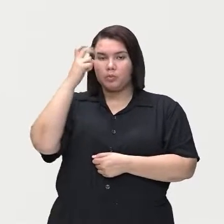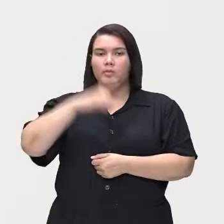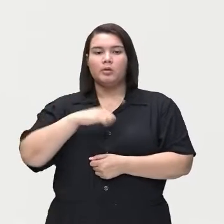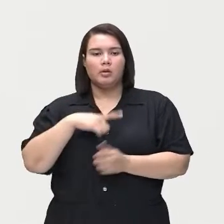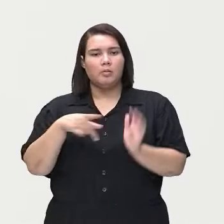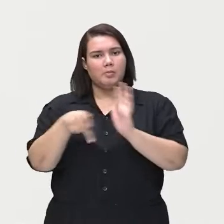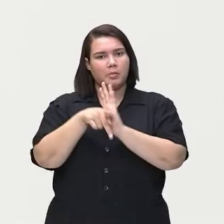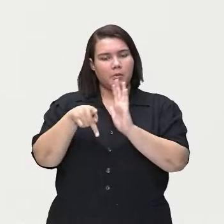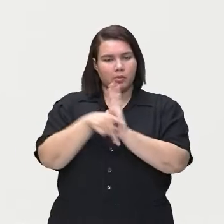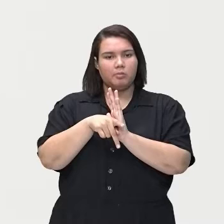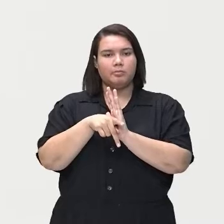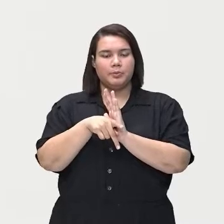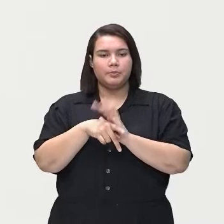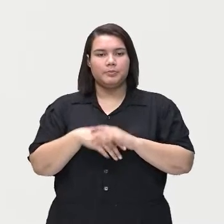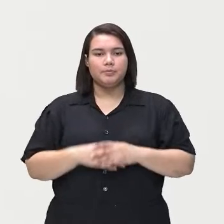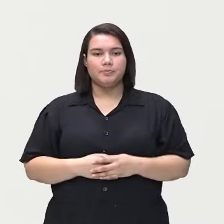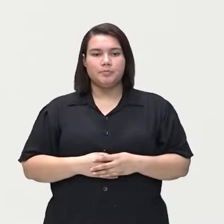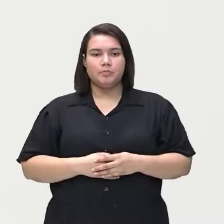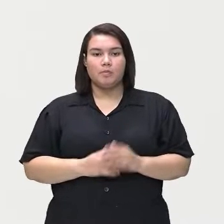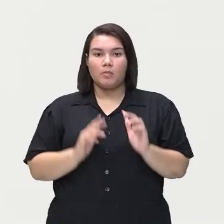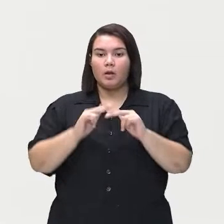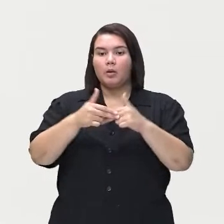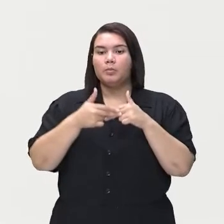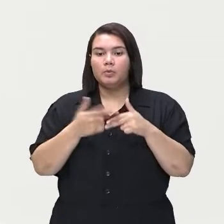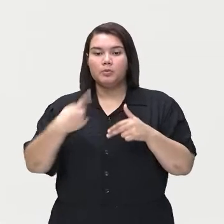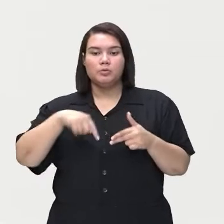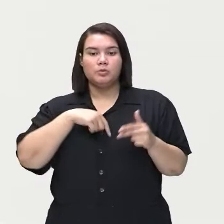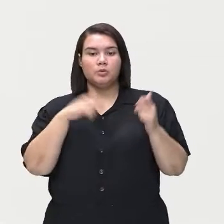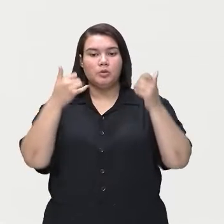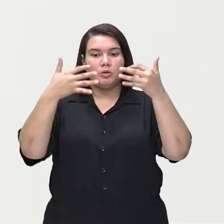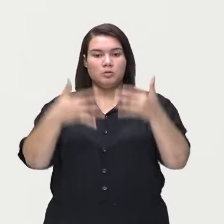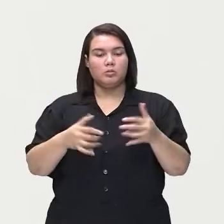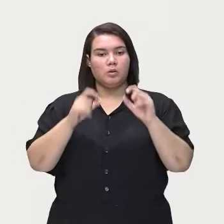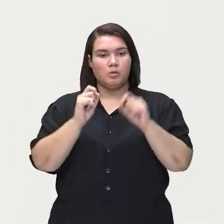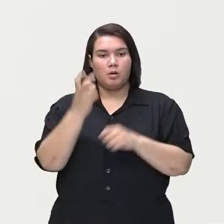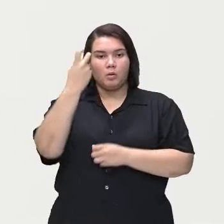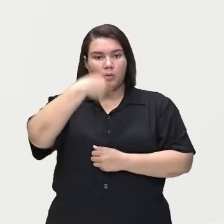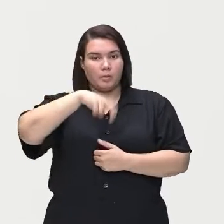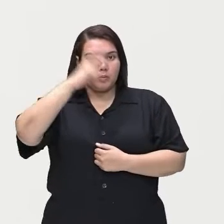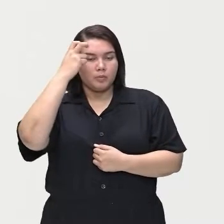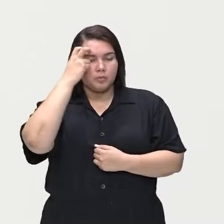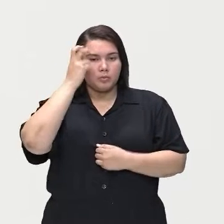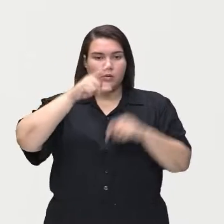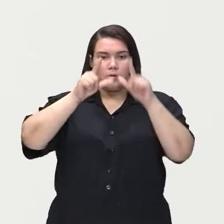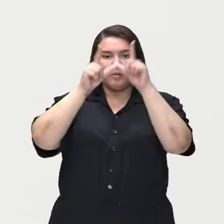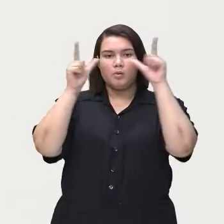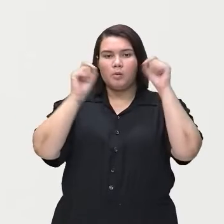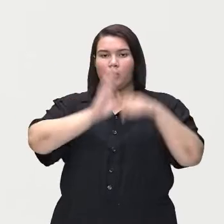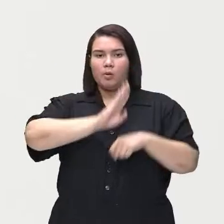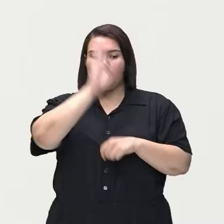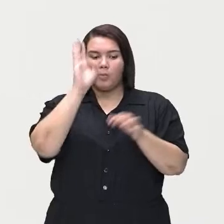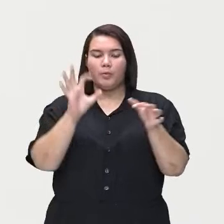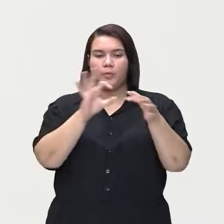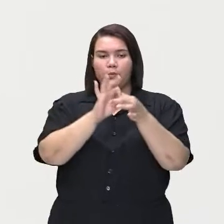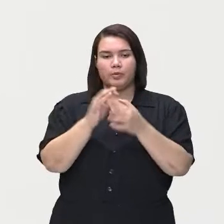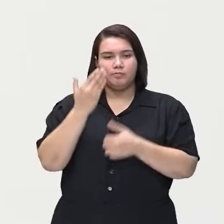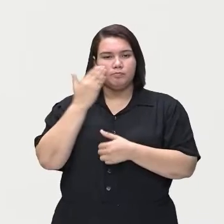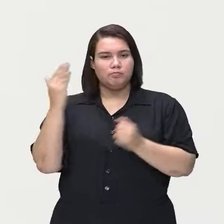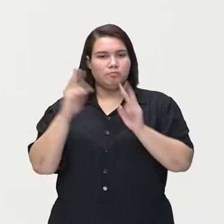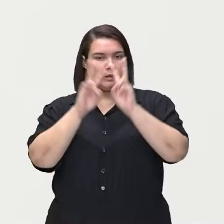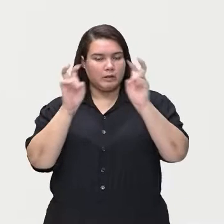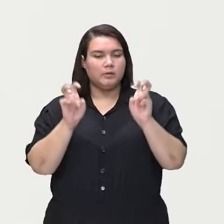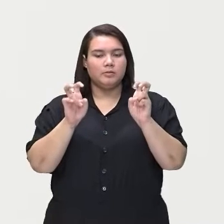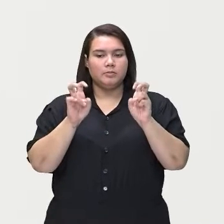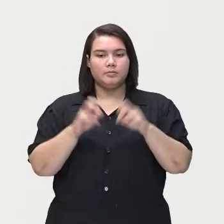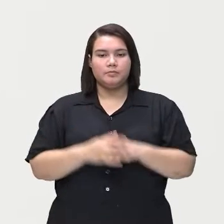dos gregos e dos romanos. Por isso que nós chamamos de cultura grego-romana. Olha só,